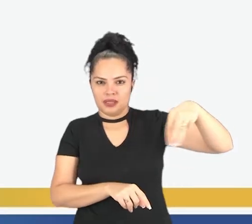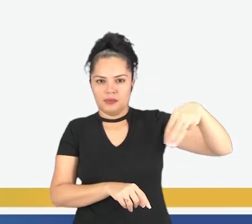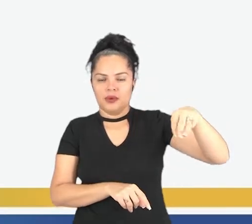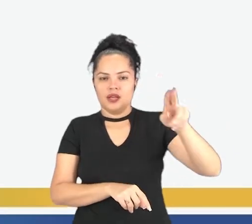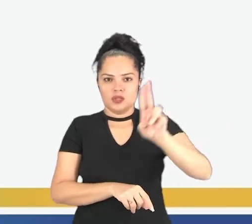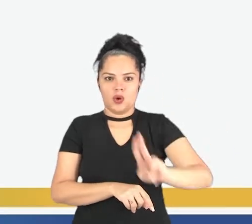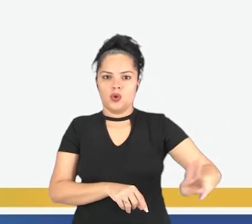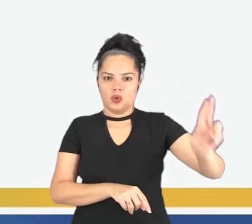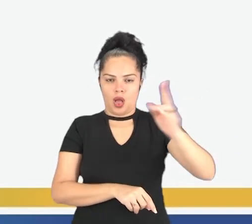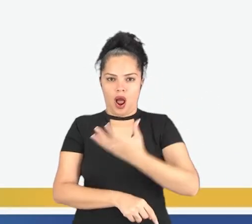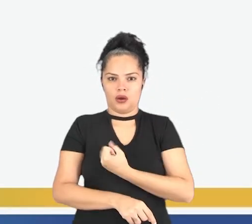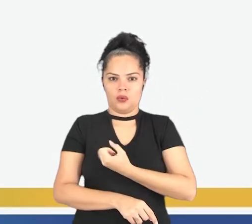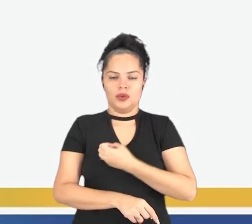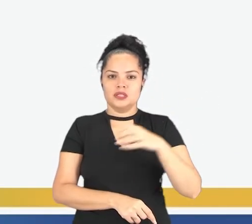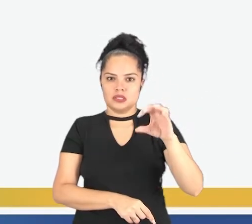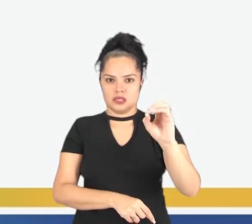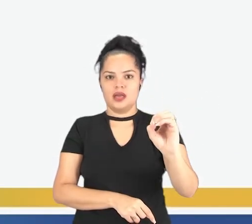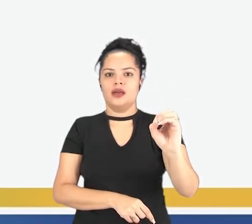zero.